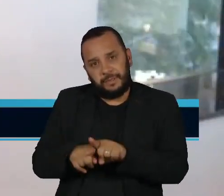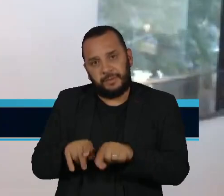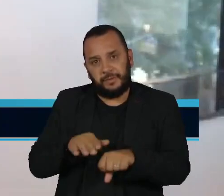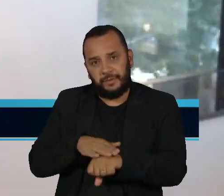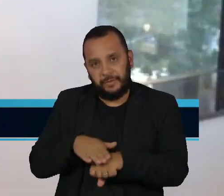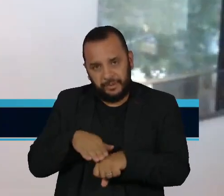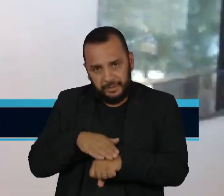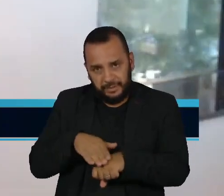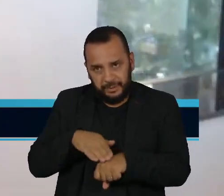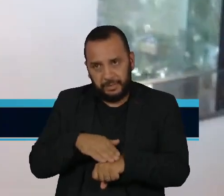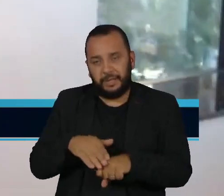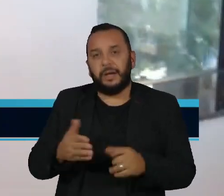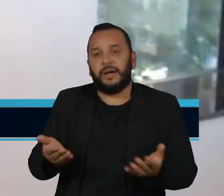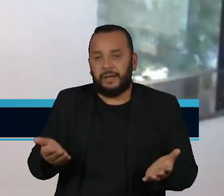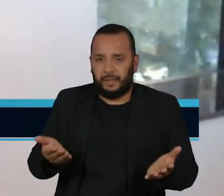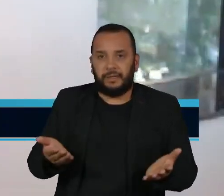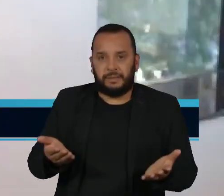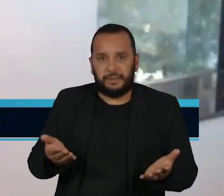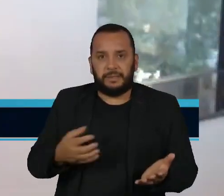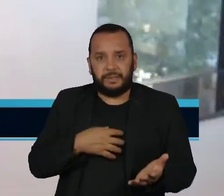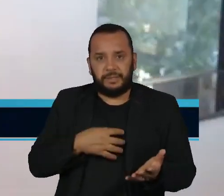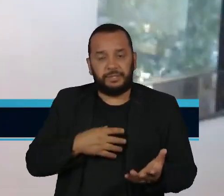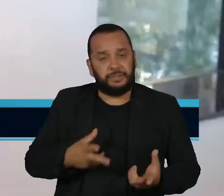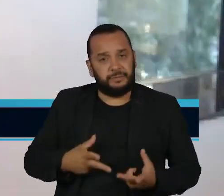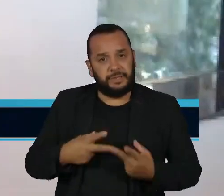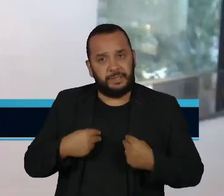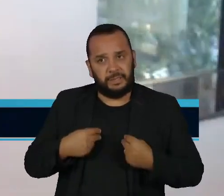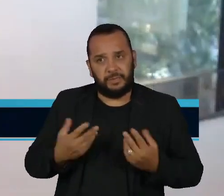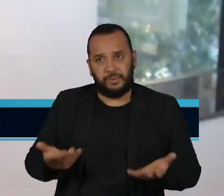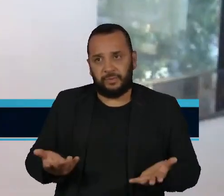sabe? Procurar se sentir merecedor desse amparo,